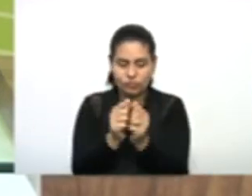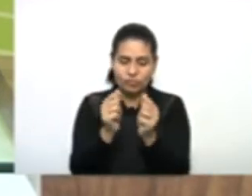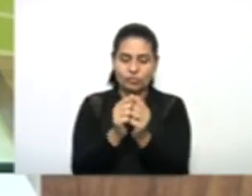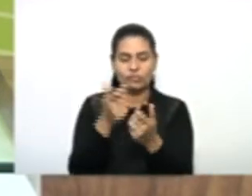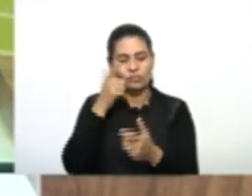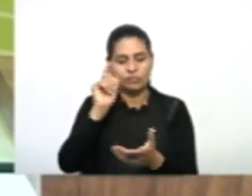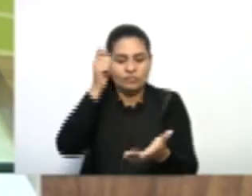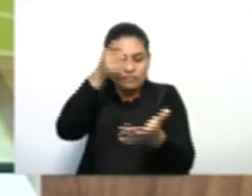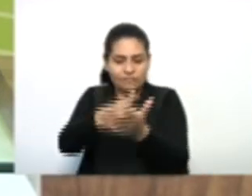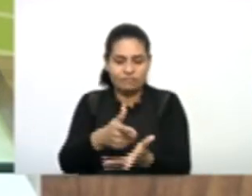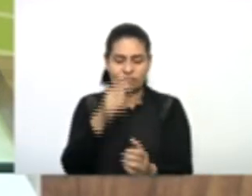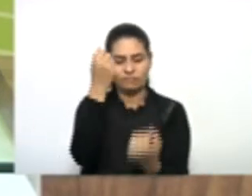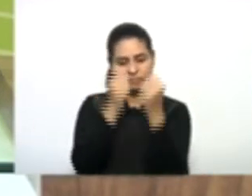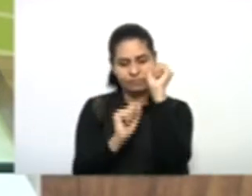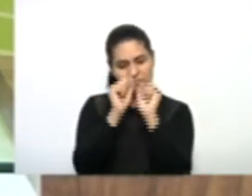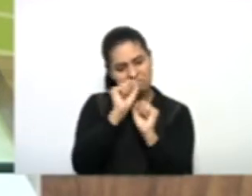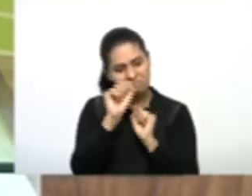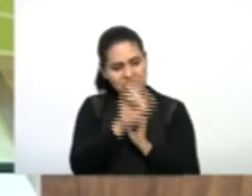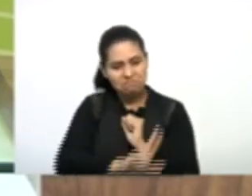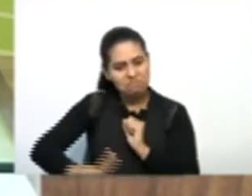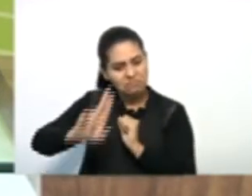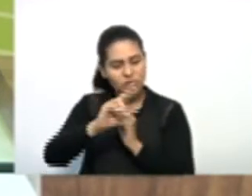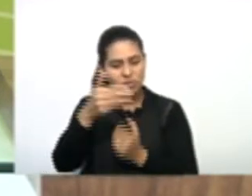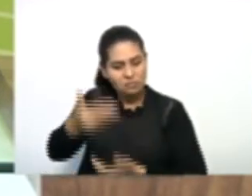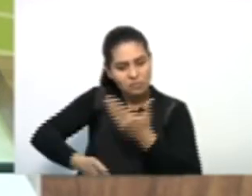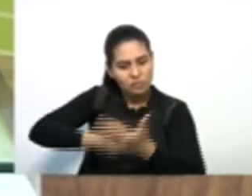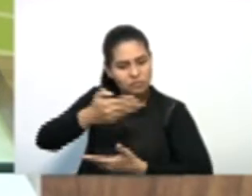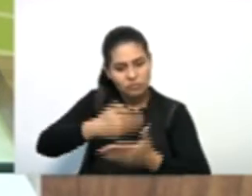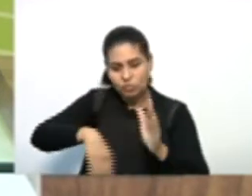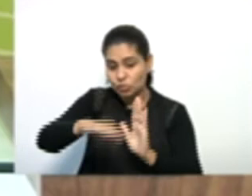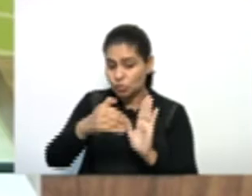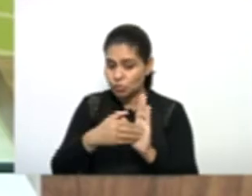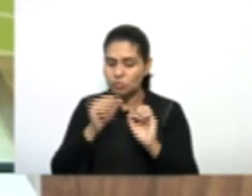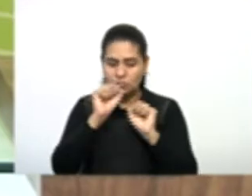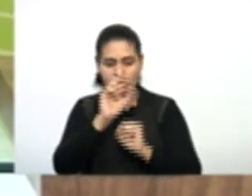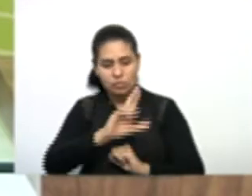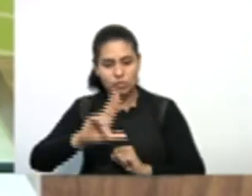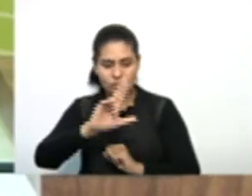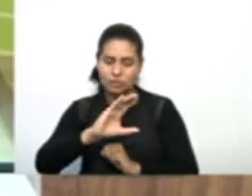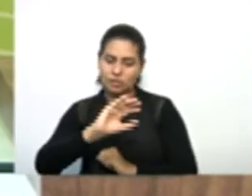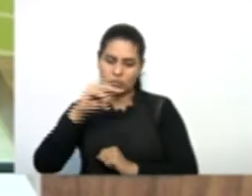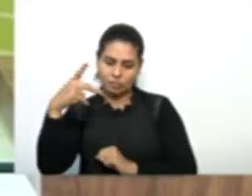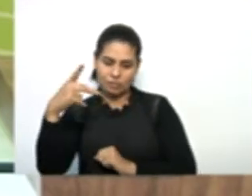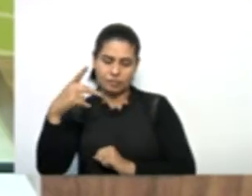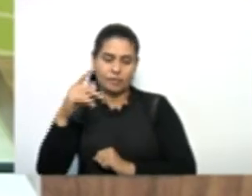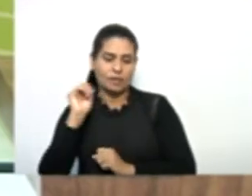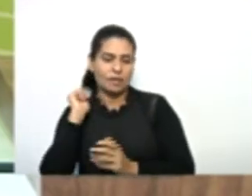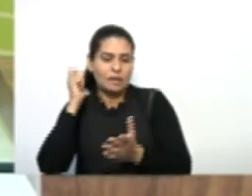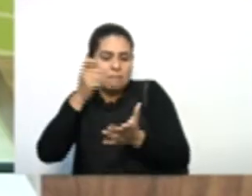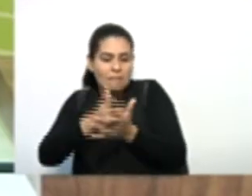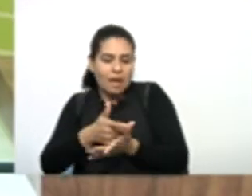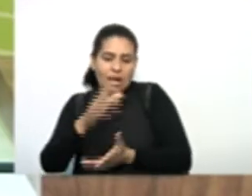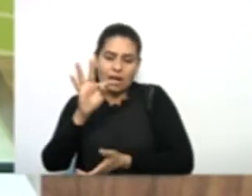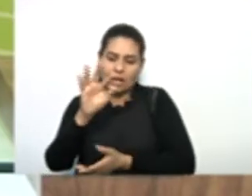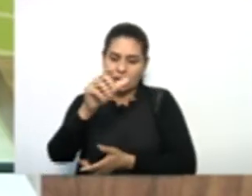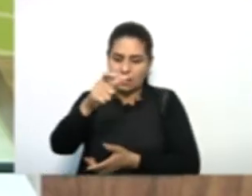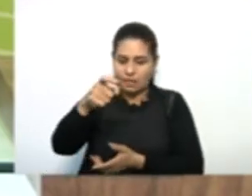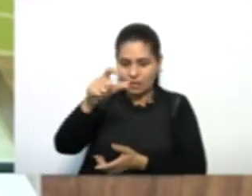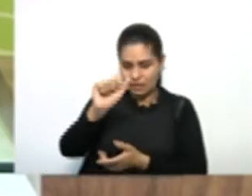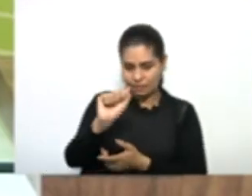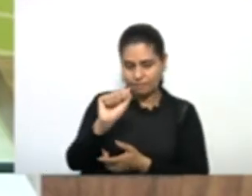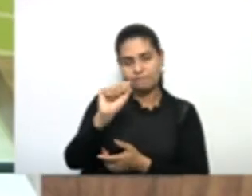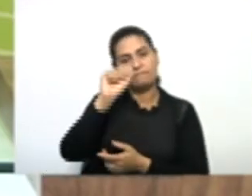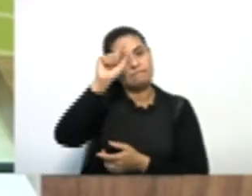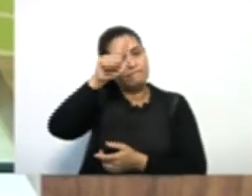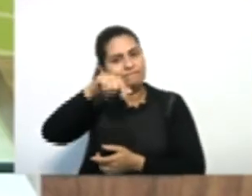um equipamento que pode ser usado compartilhadamente na cooperativa, mediante o pagamento das taxas. Ou seja,